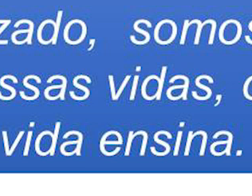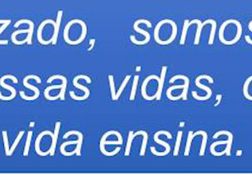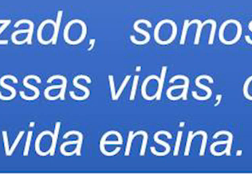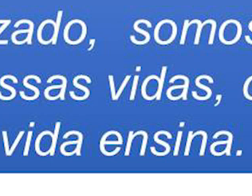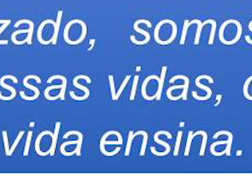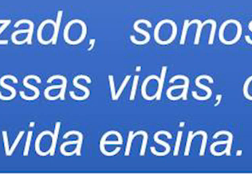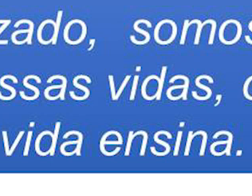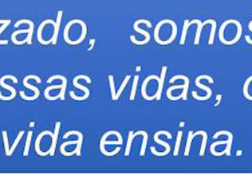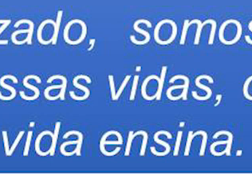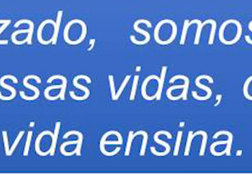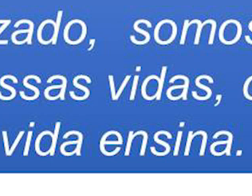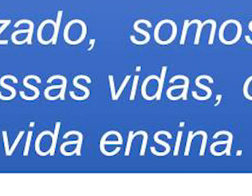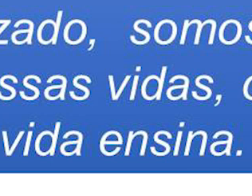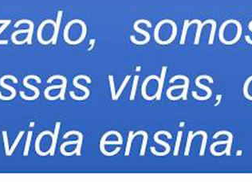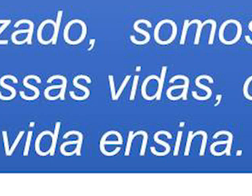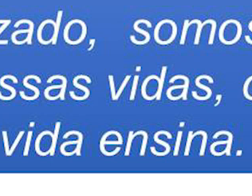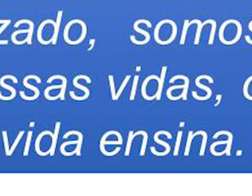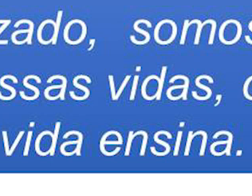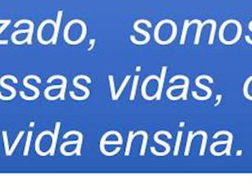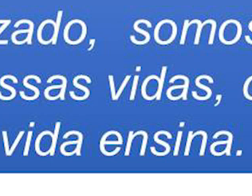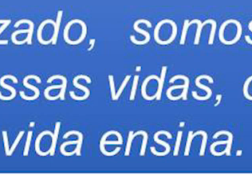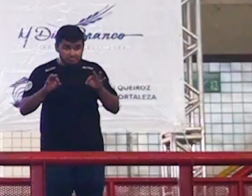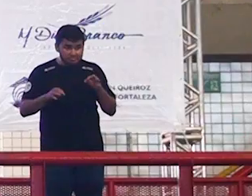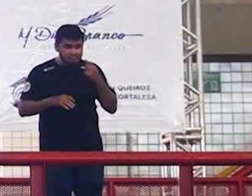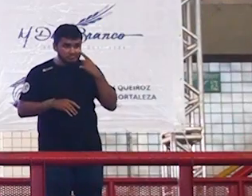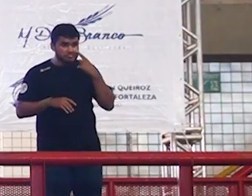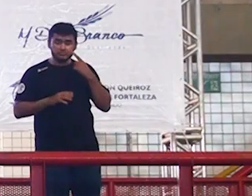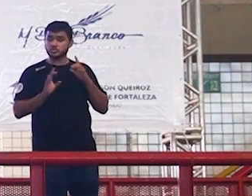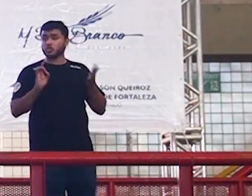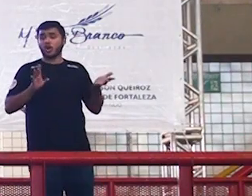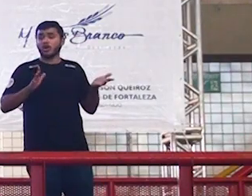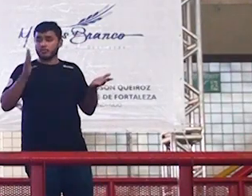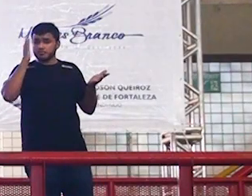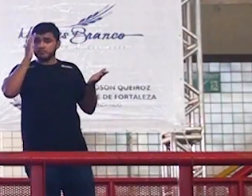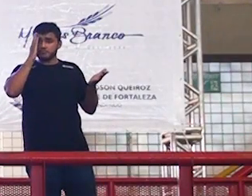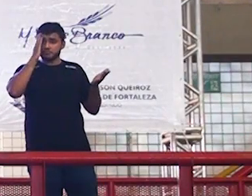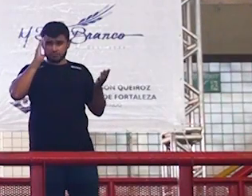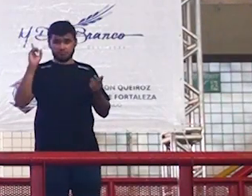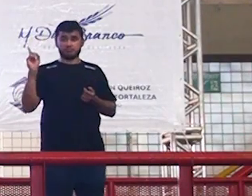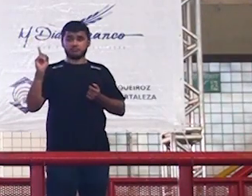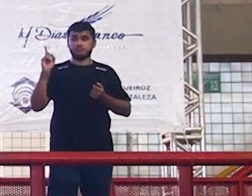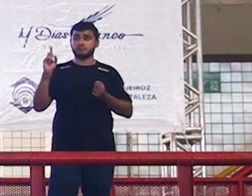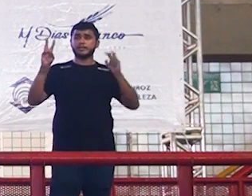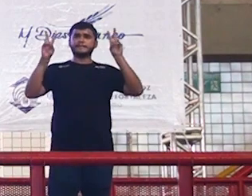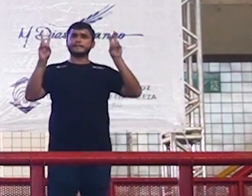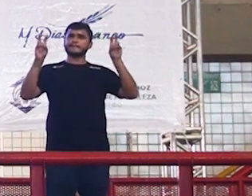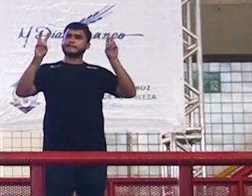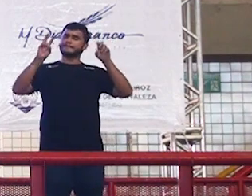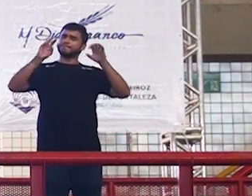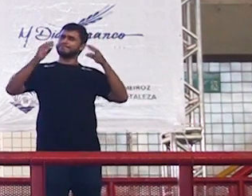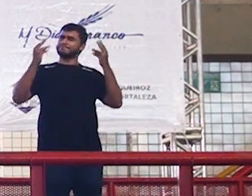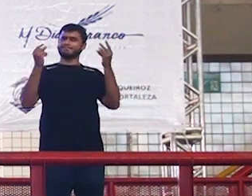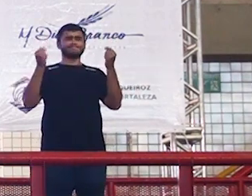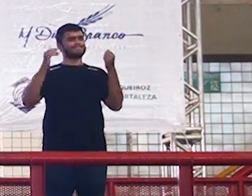Aprendizes. Essa parte eu acho que é a mais fácil, entender o tema. Apesar